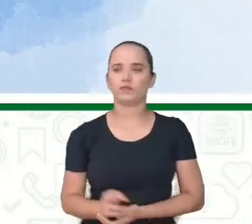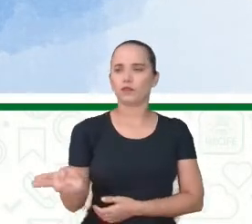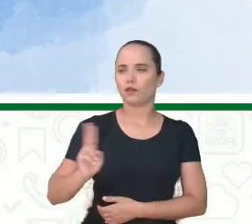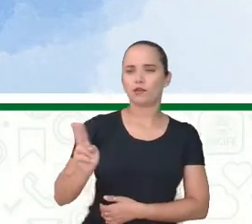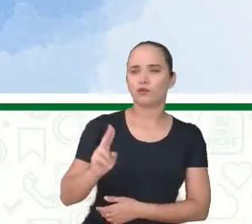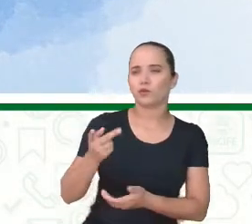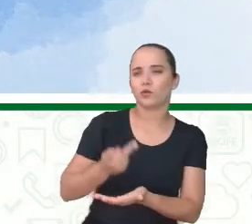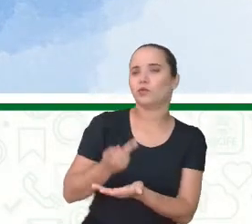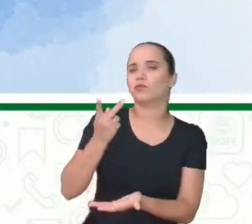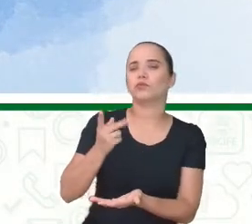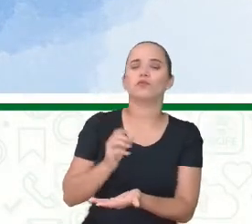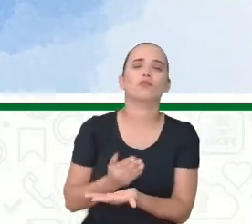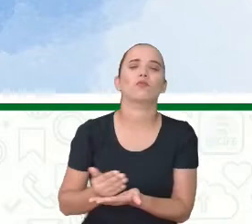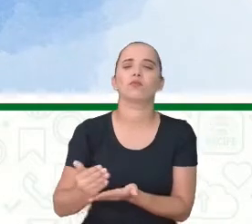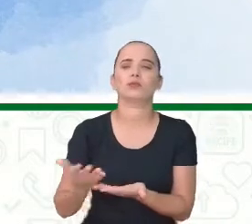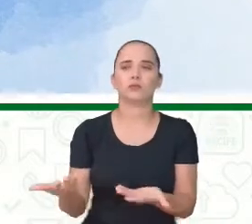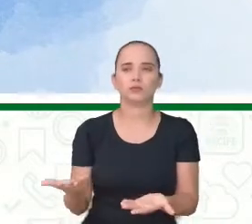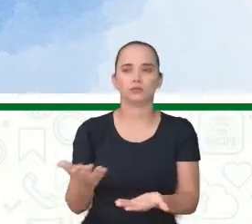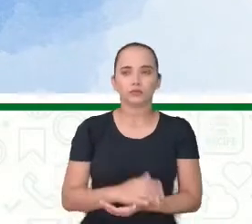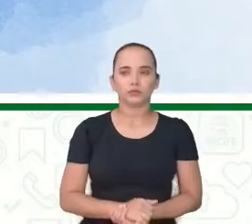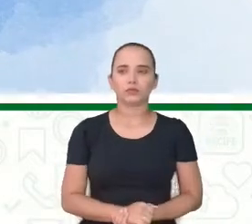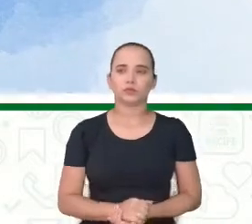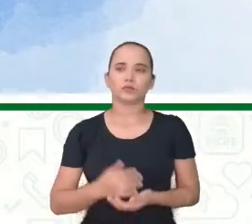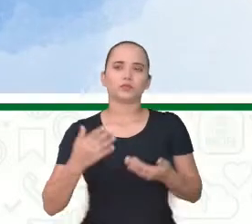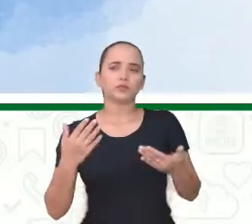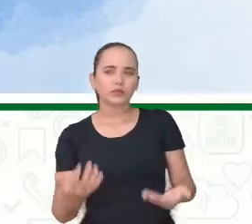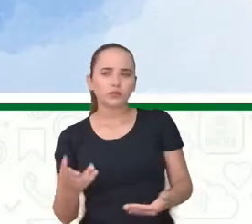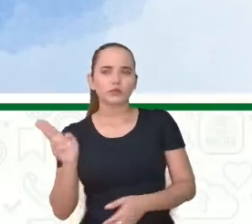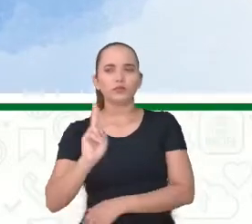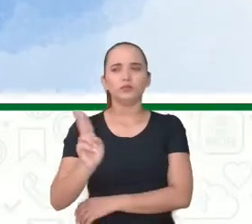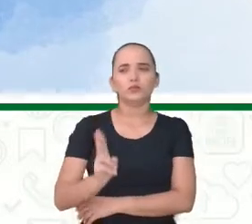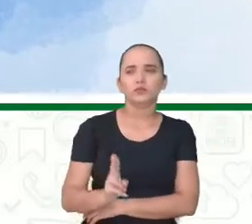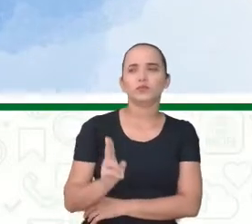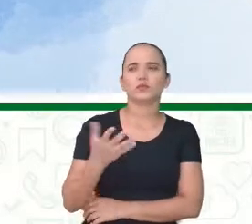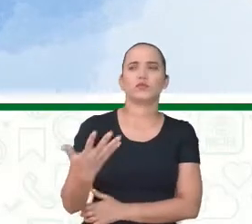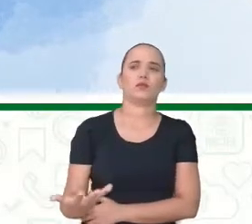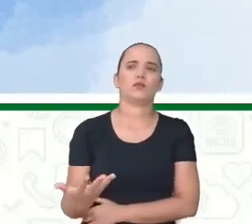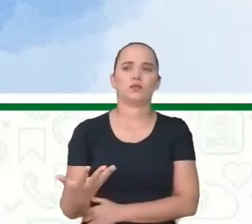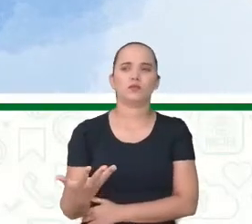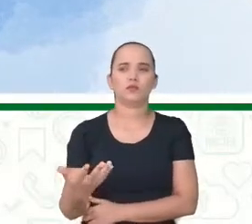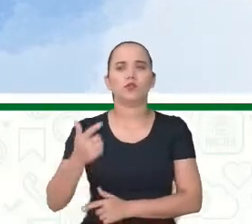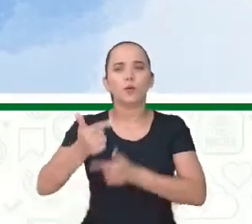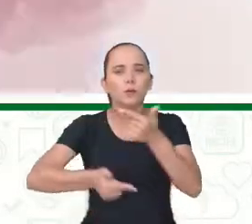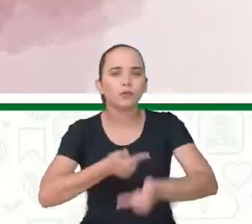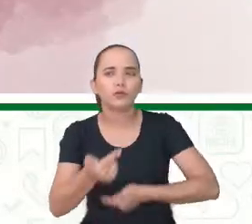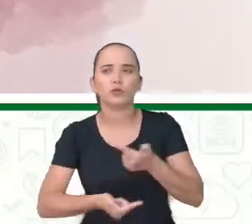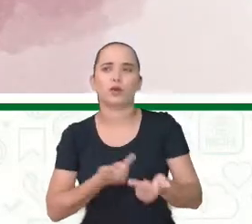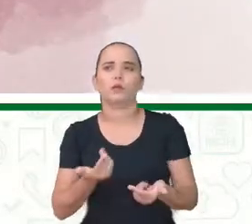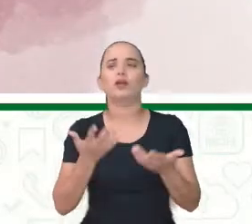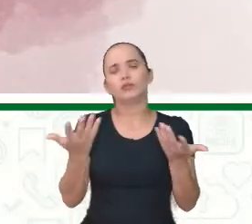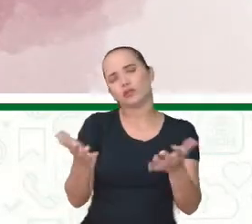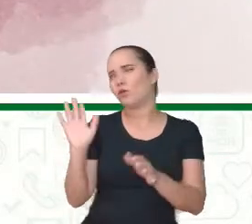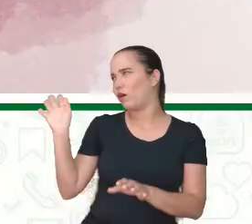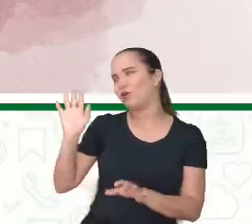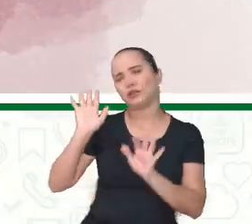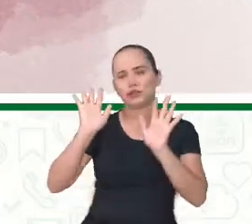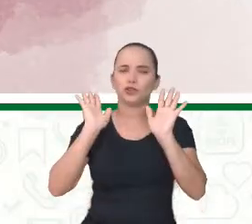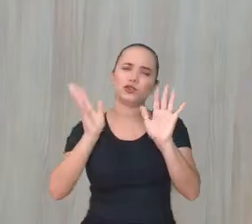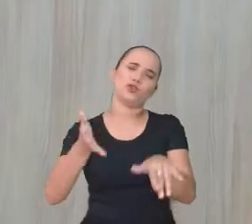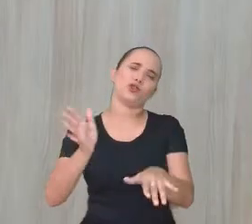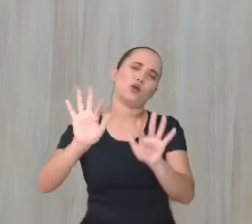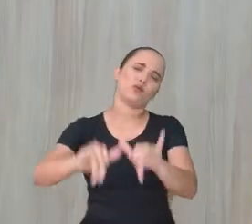sou de como? O Tanque vem de um trabalho que eu... Aí já é o fim